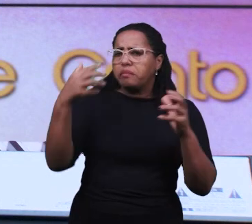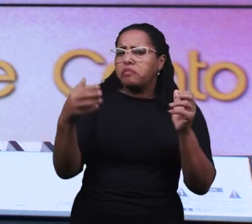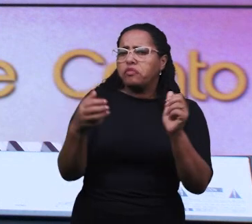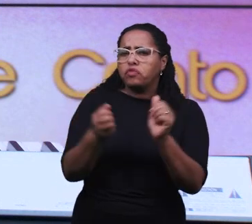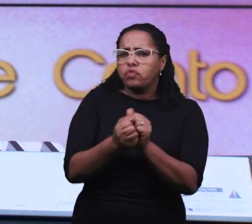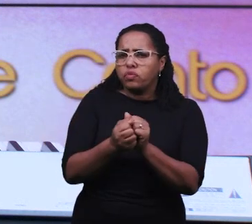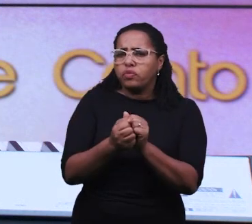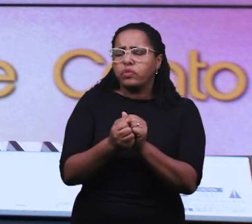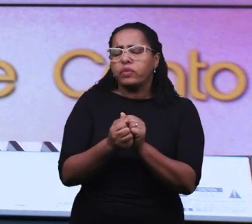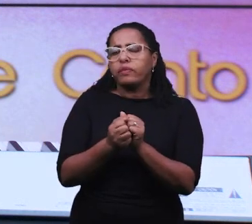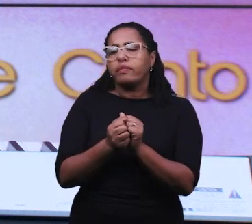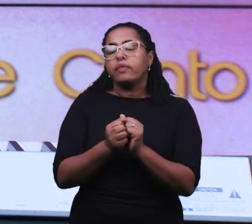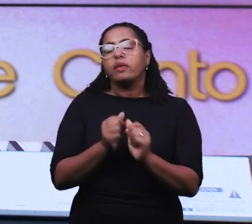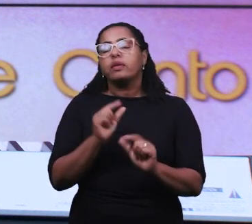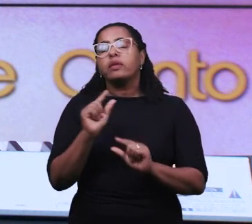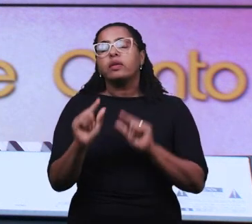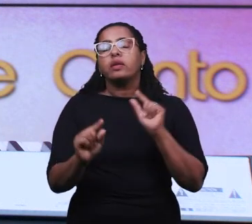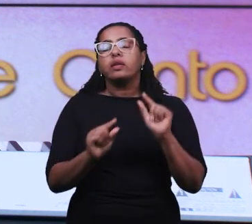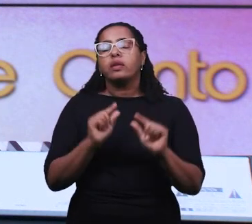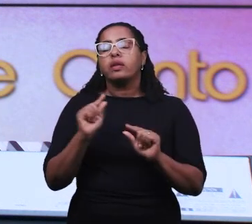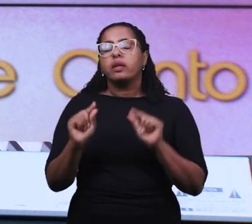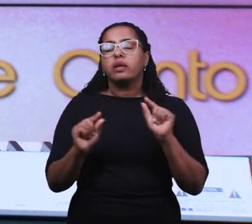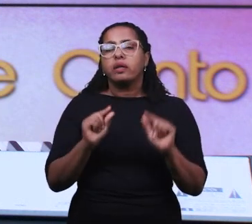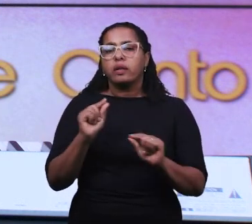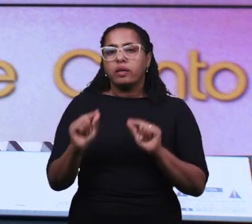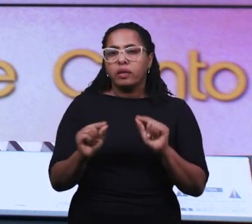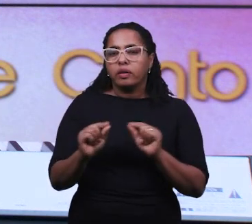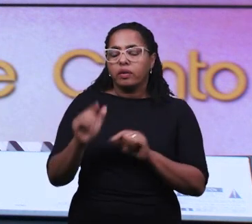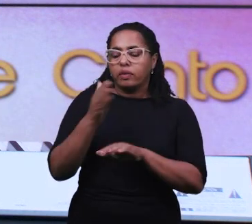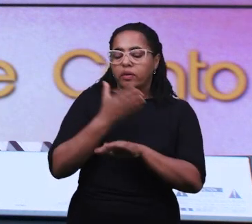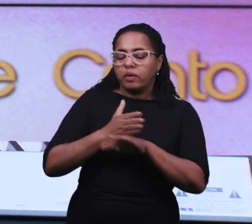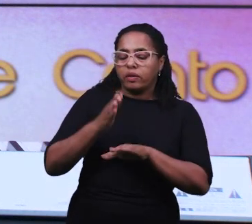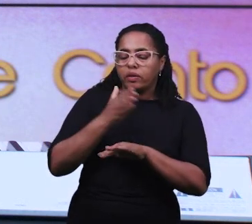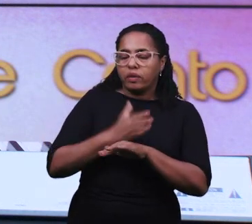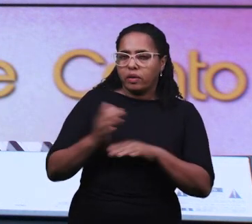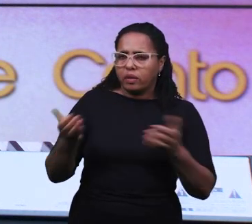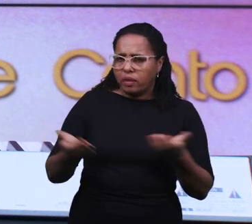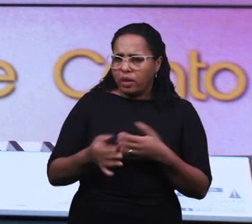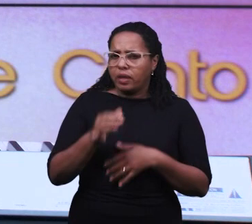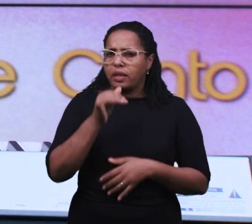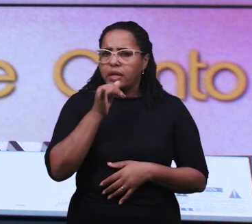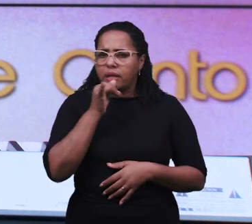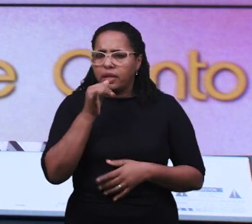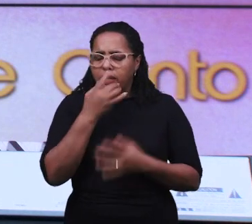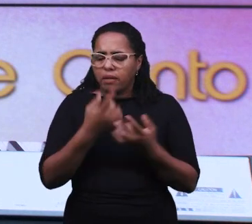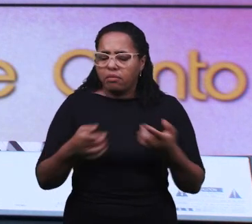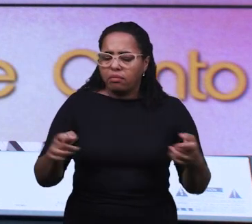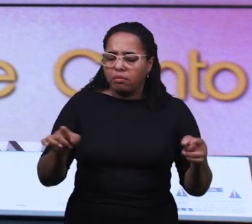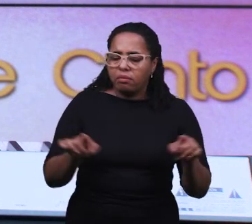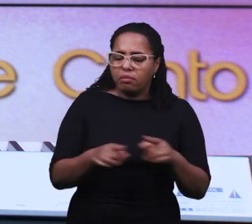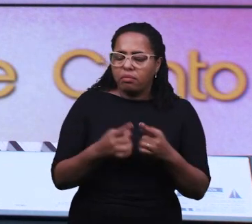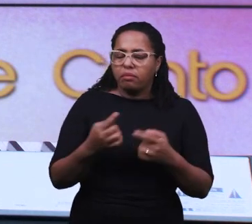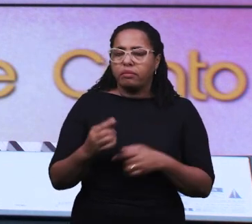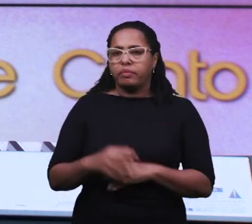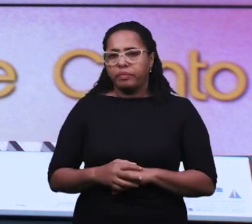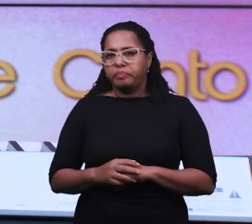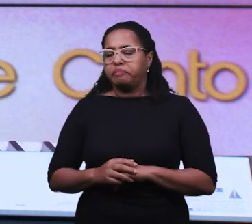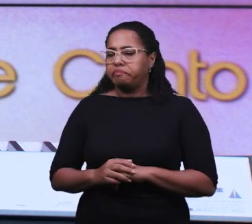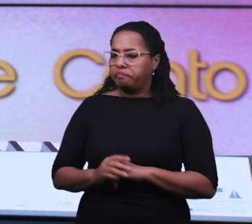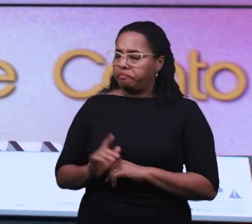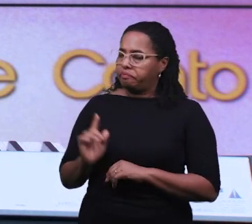pensar juntos que o exercício que nós vamos fazer, por exemplo, nessa melodia,